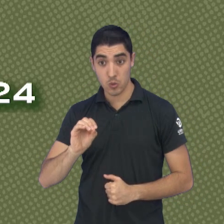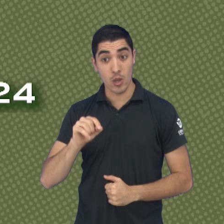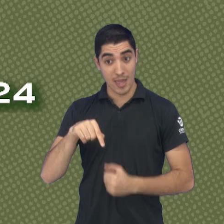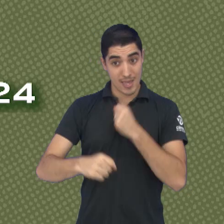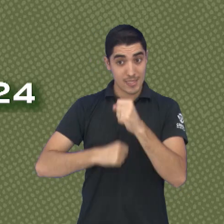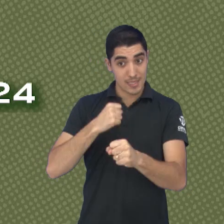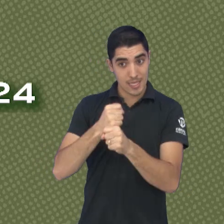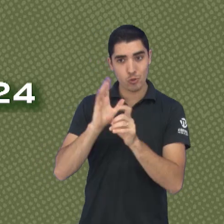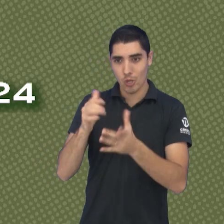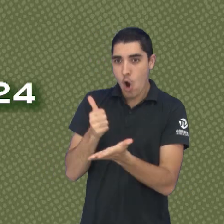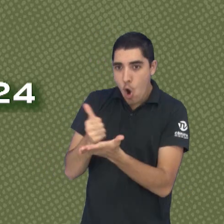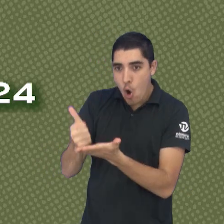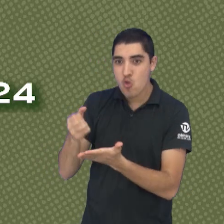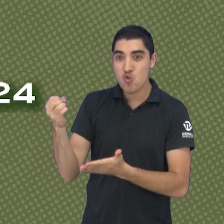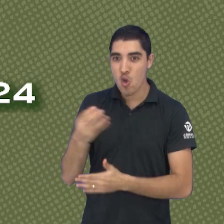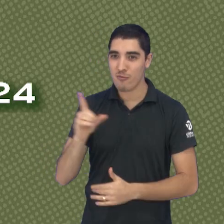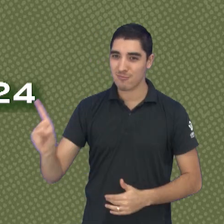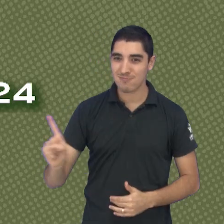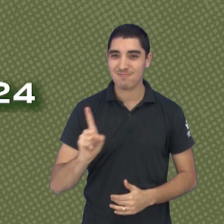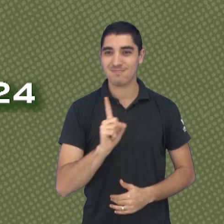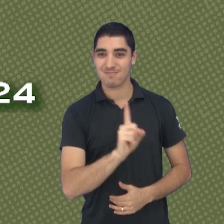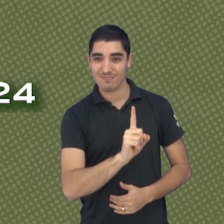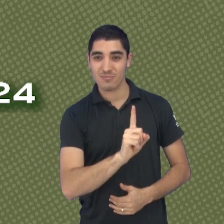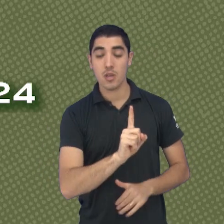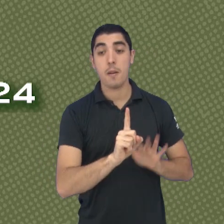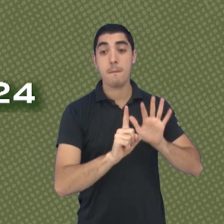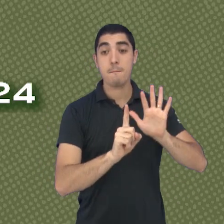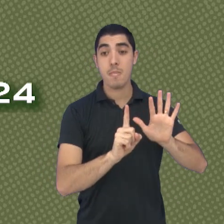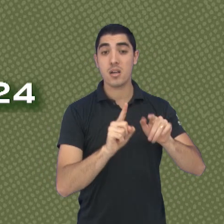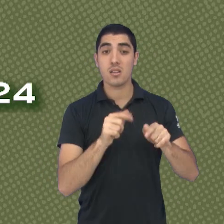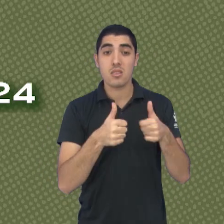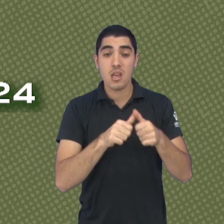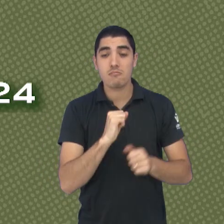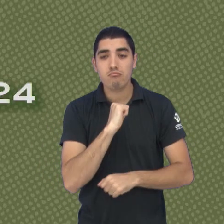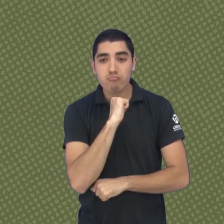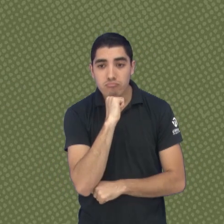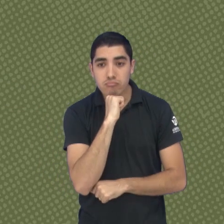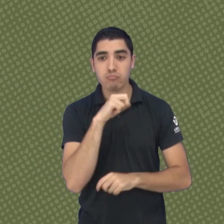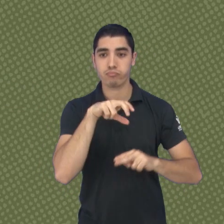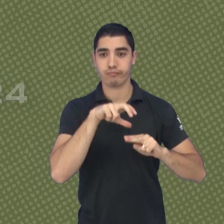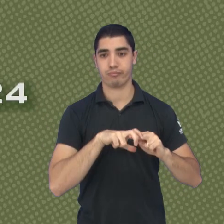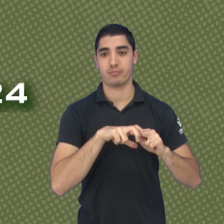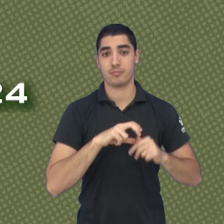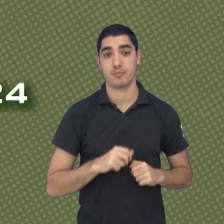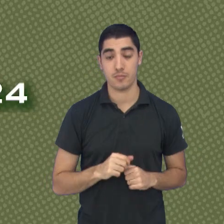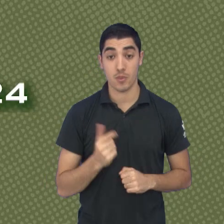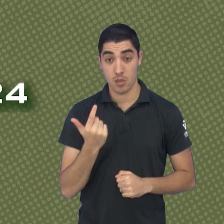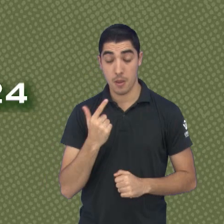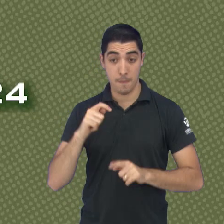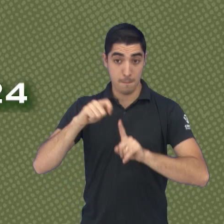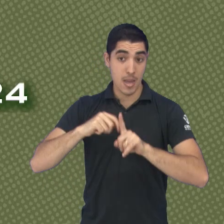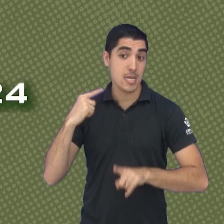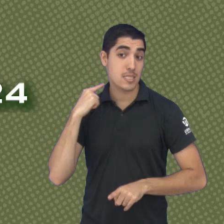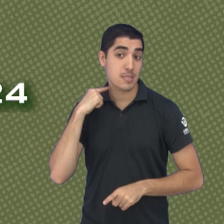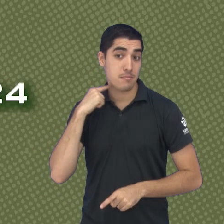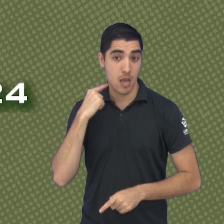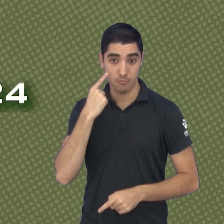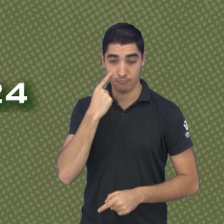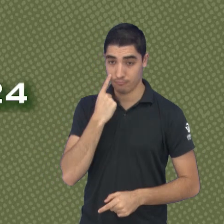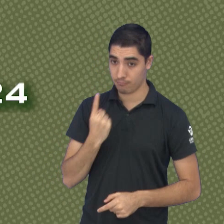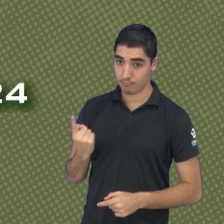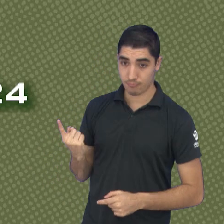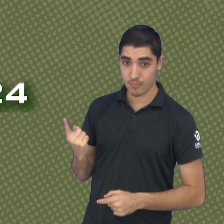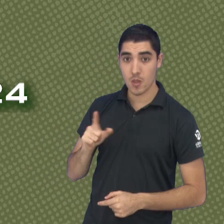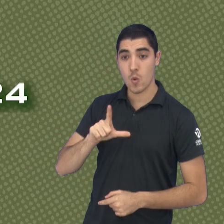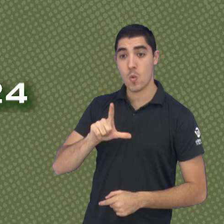do ano e passou toda a competição na reserva de Léo Pereira. Em maio, é o contrato do